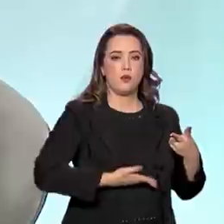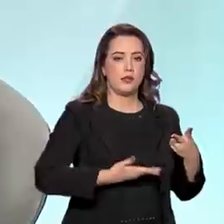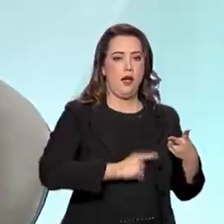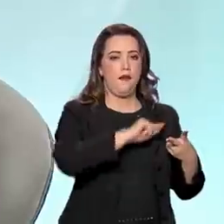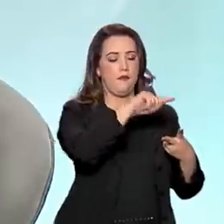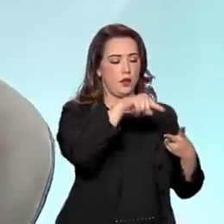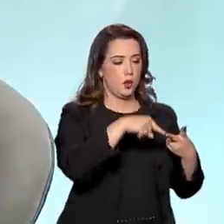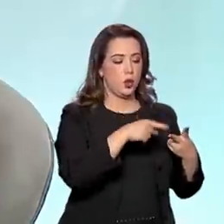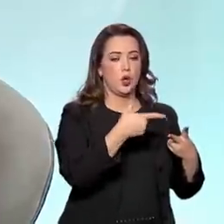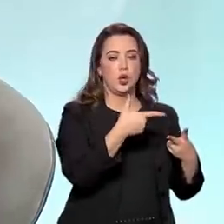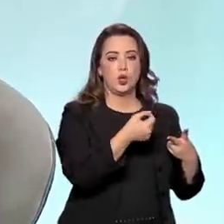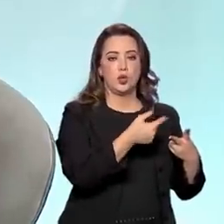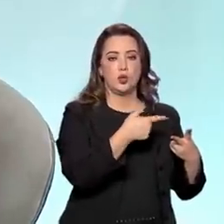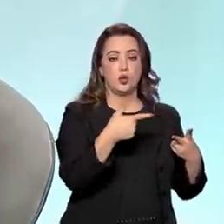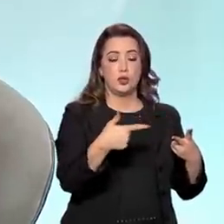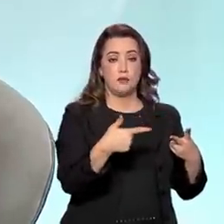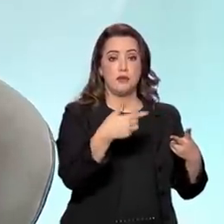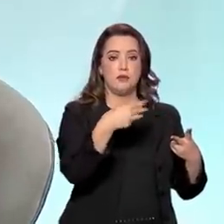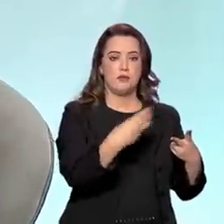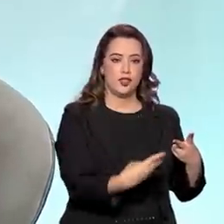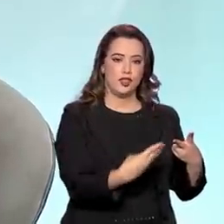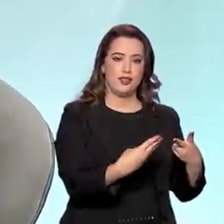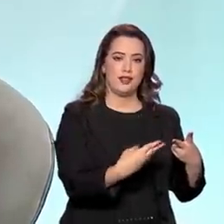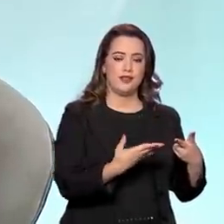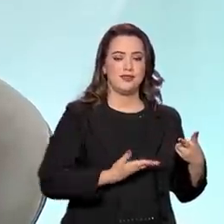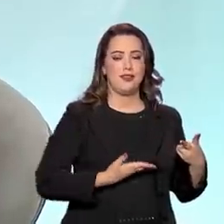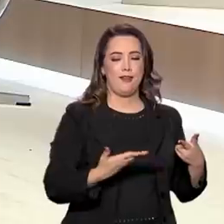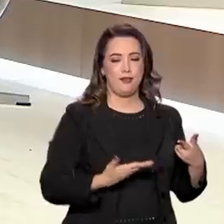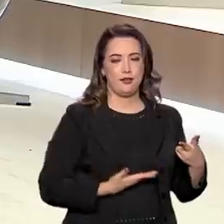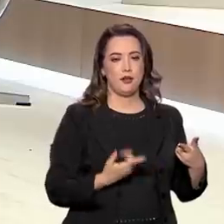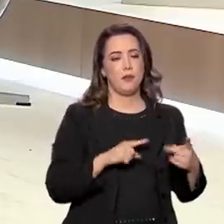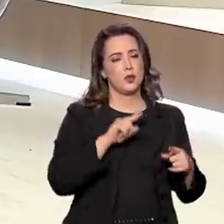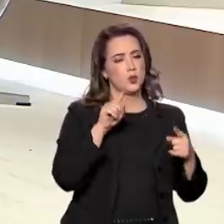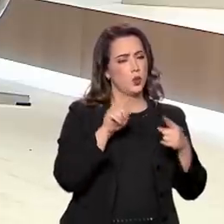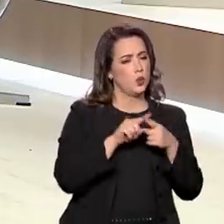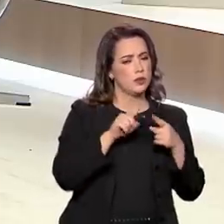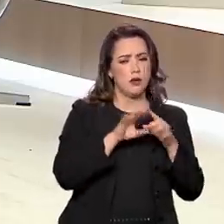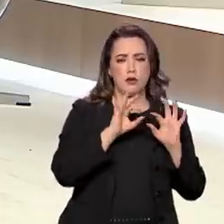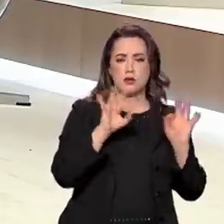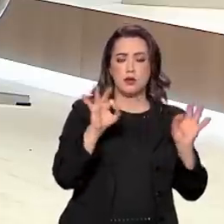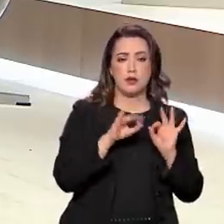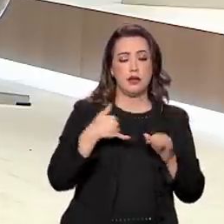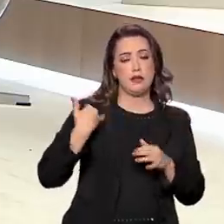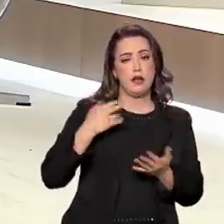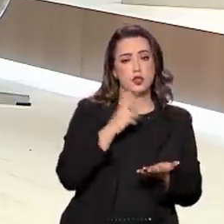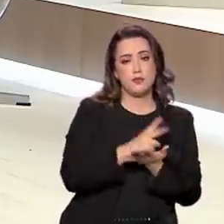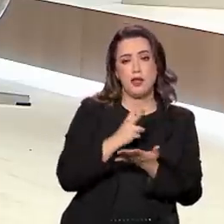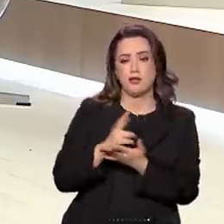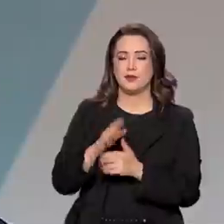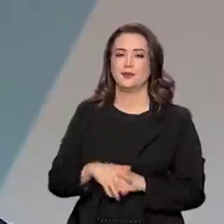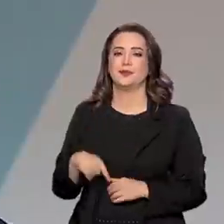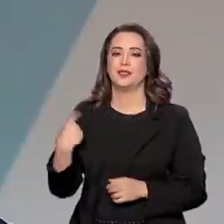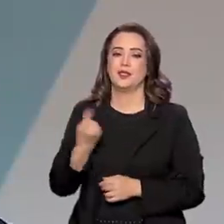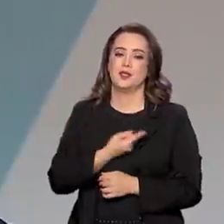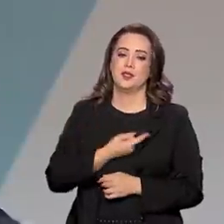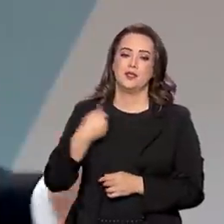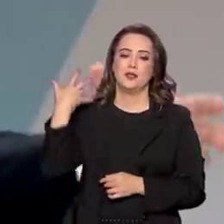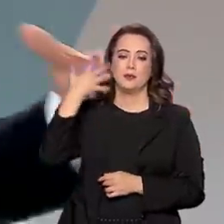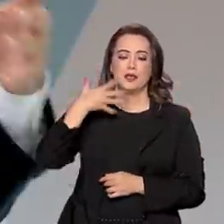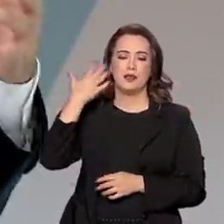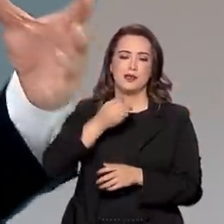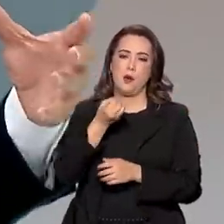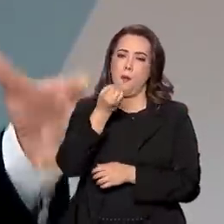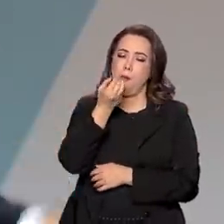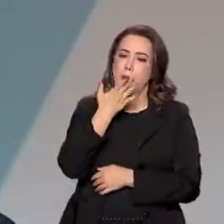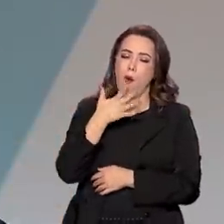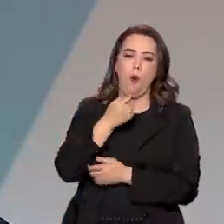turma dele é o que ele sirva junto com companheiros da mesma idade bacana generala nossa conversa está ótima a música vencedora